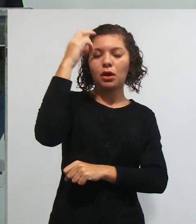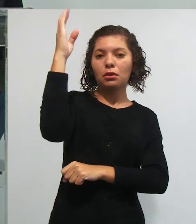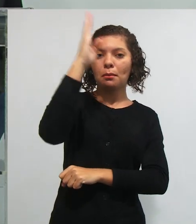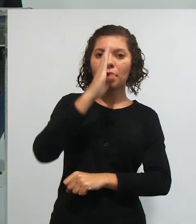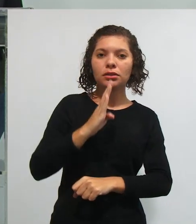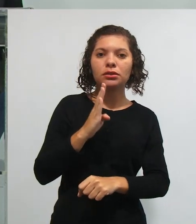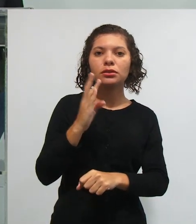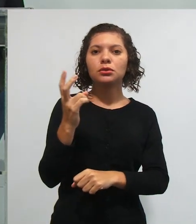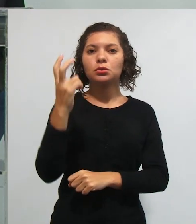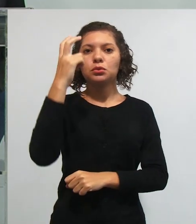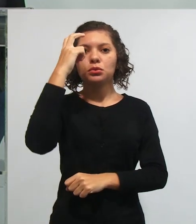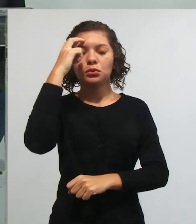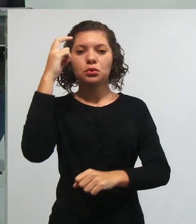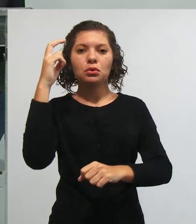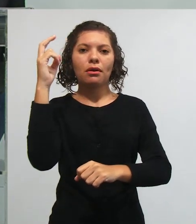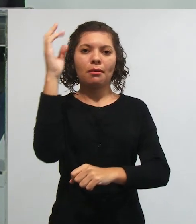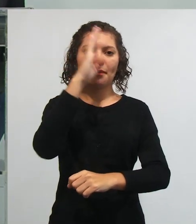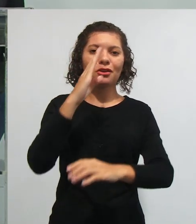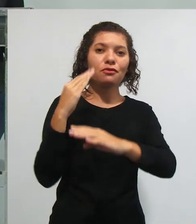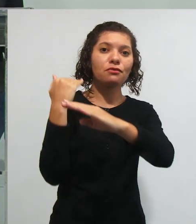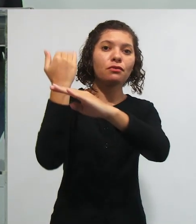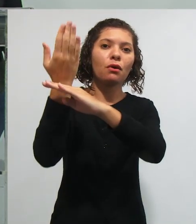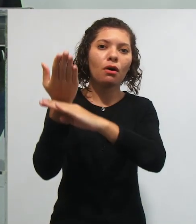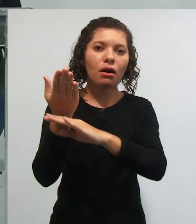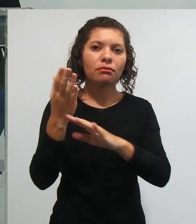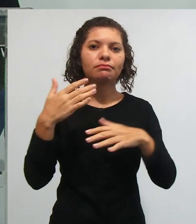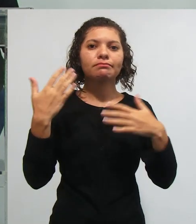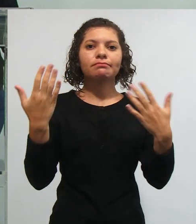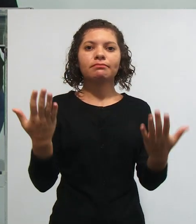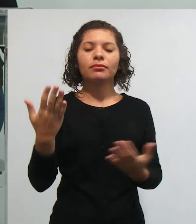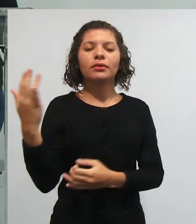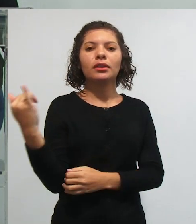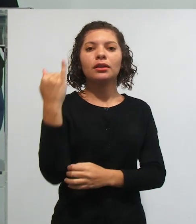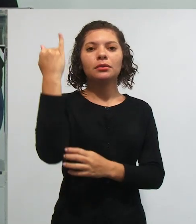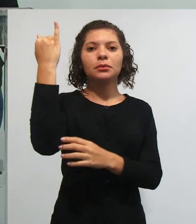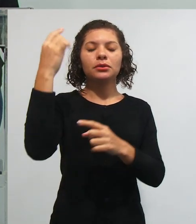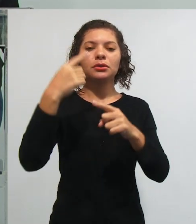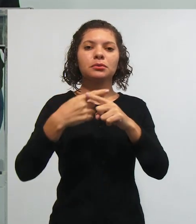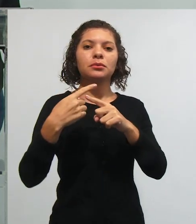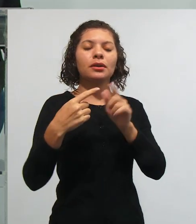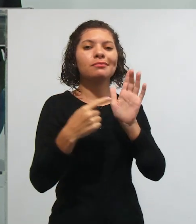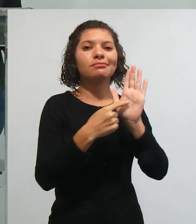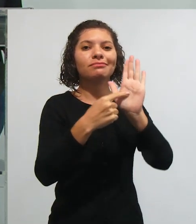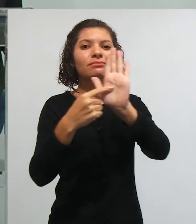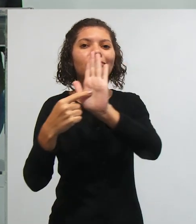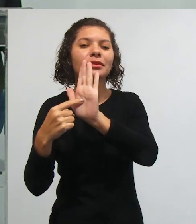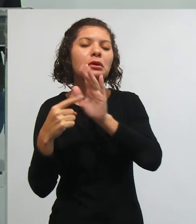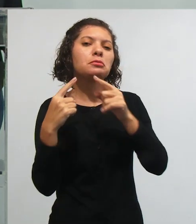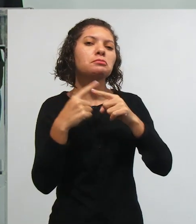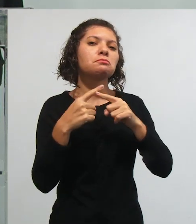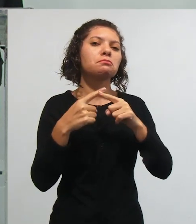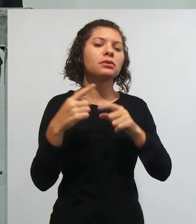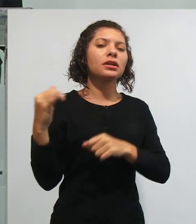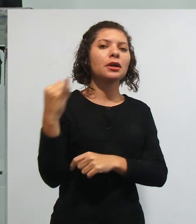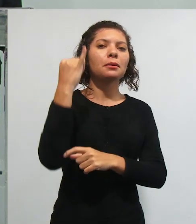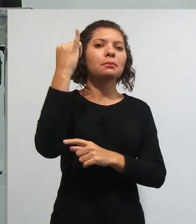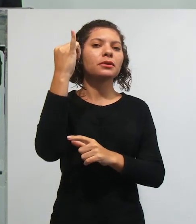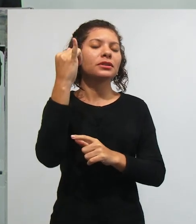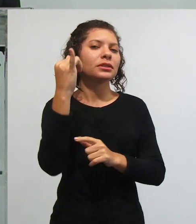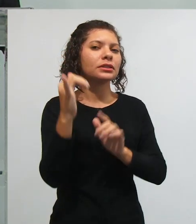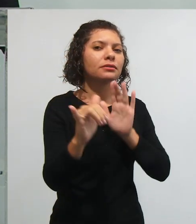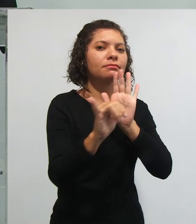fora do Brasil Então por que que isso é importante para destacar a importância da diferença e da